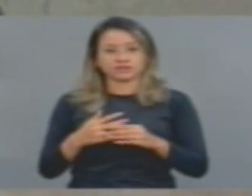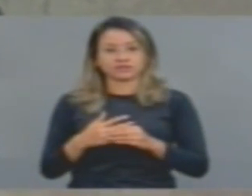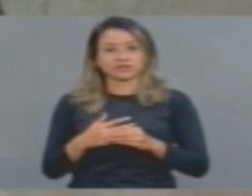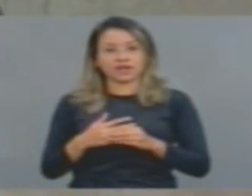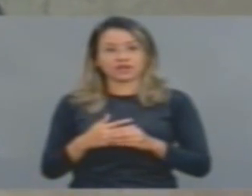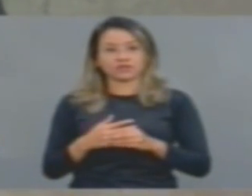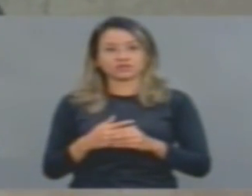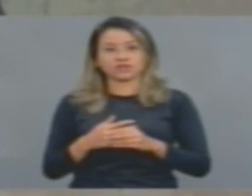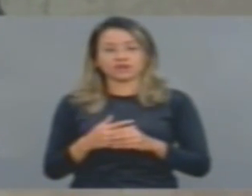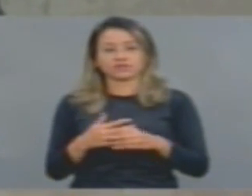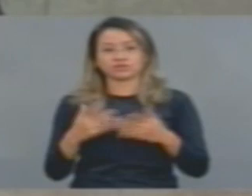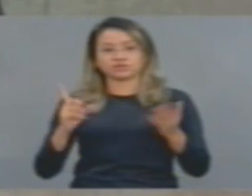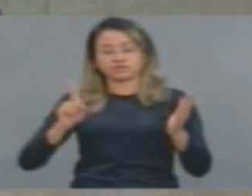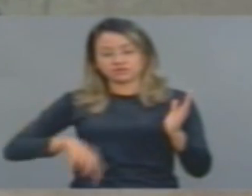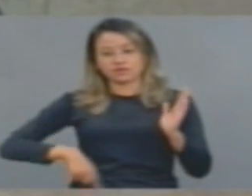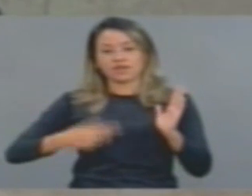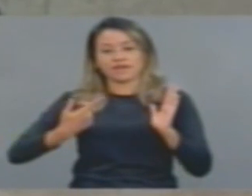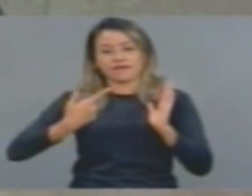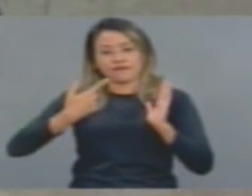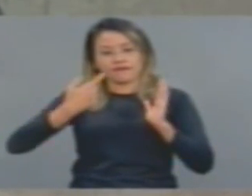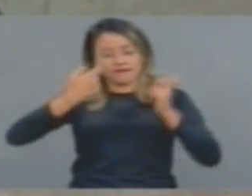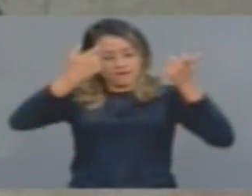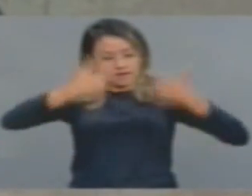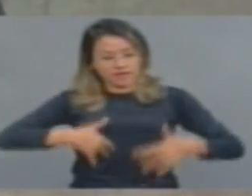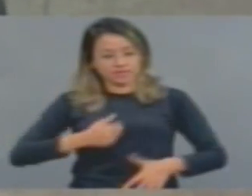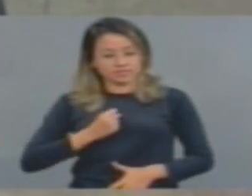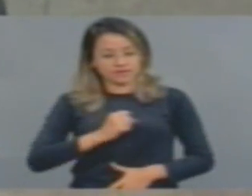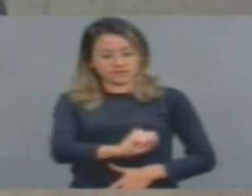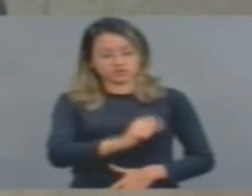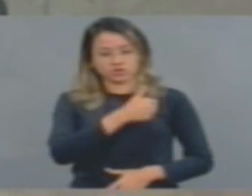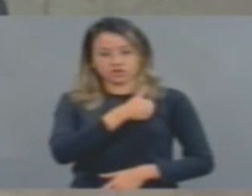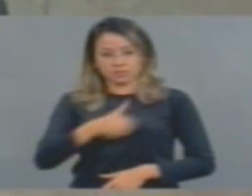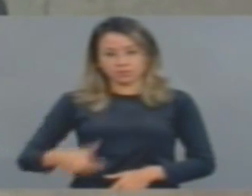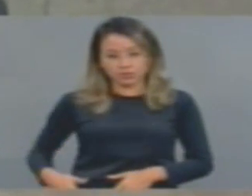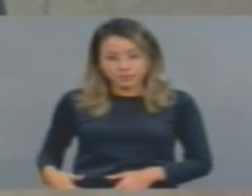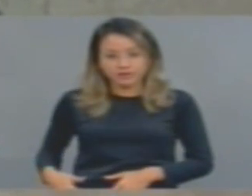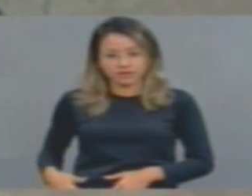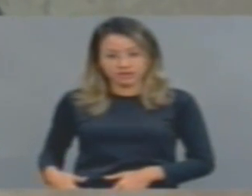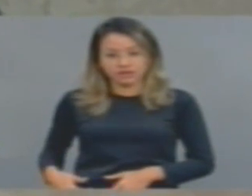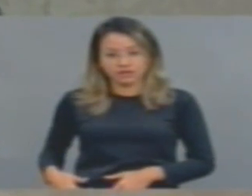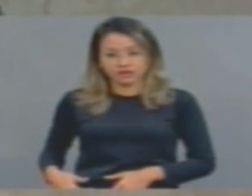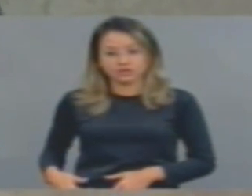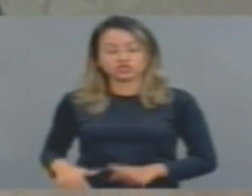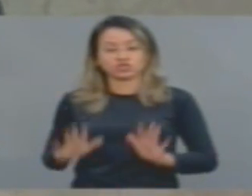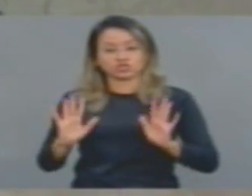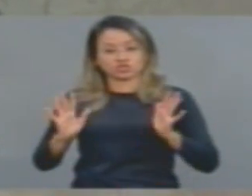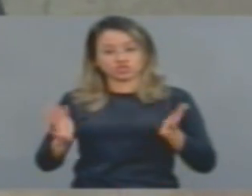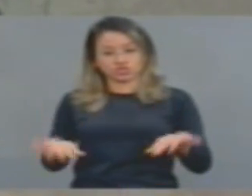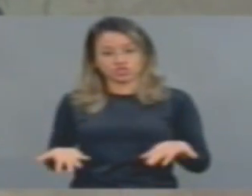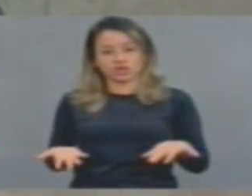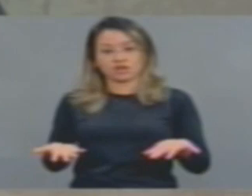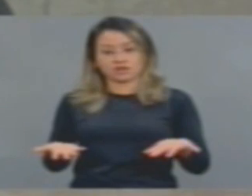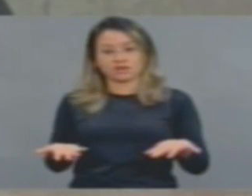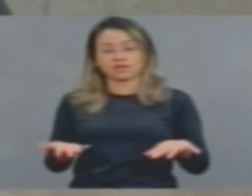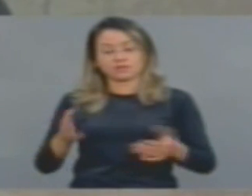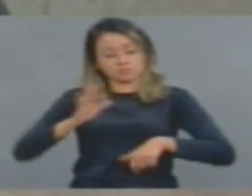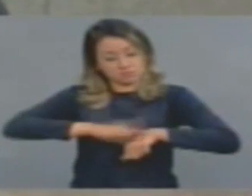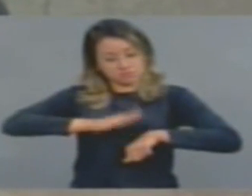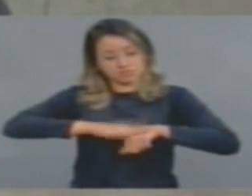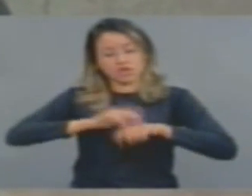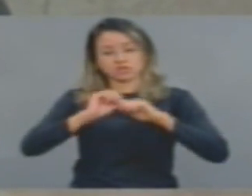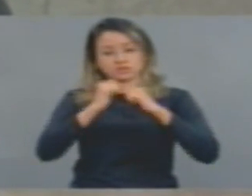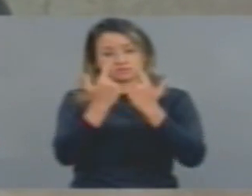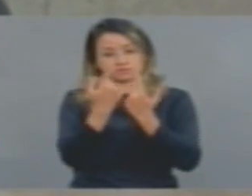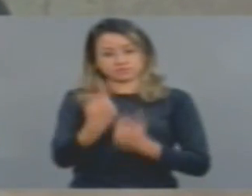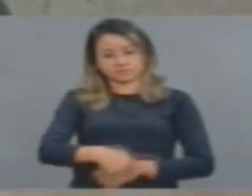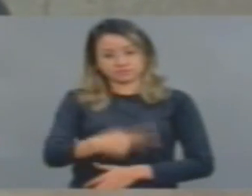de um relatório que a Defensoria Pública encaminhou à própria Assembleia Legislativa, à